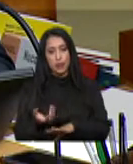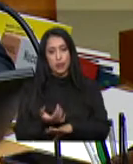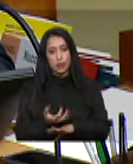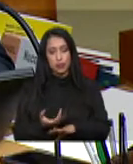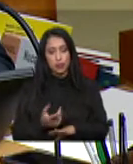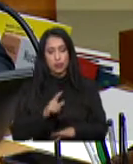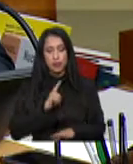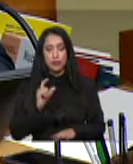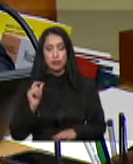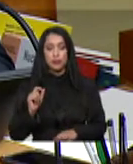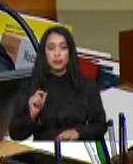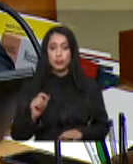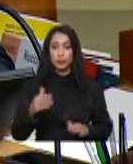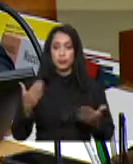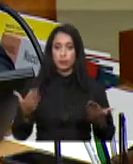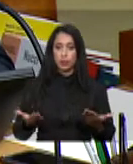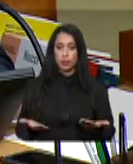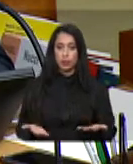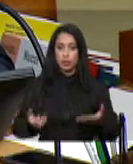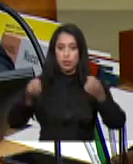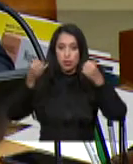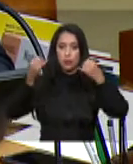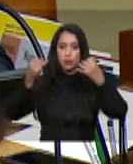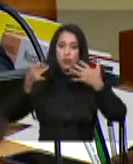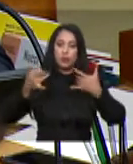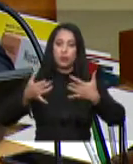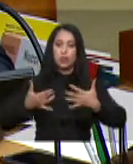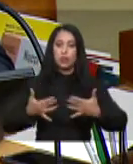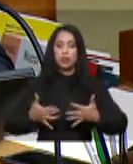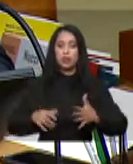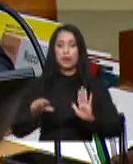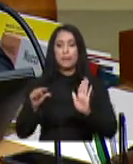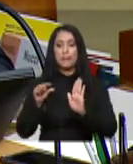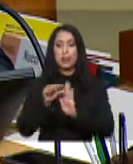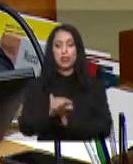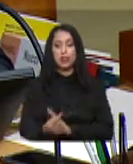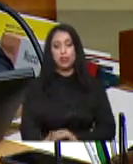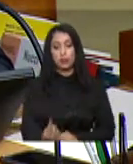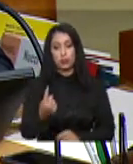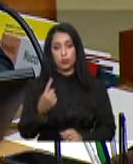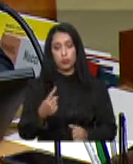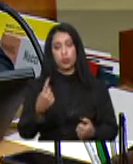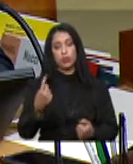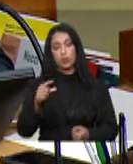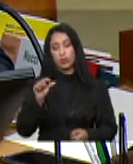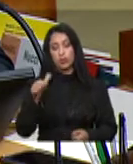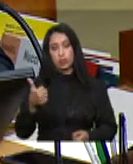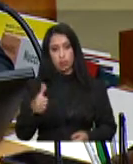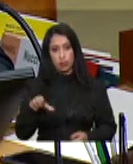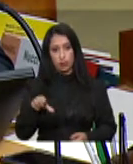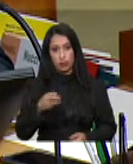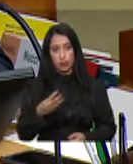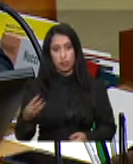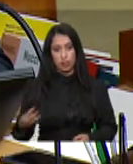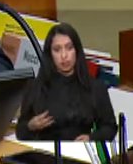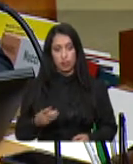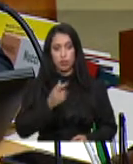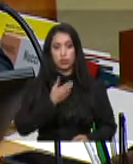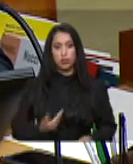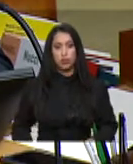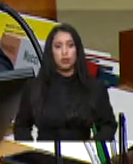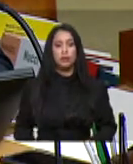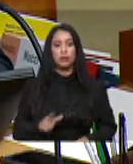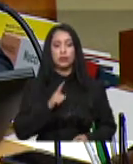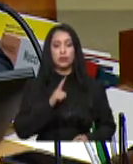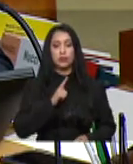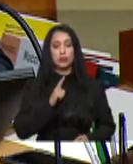E diz, então, à luz dessa explicação, o parágrafo único agora do 193. O Estado exercerá a